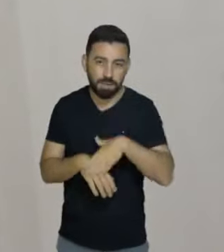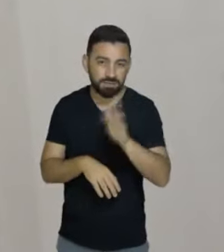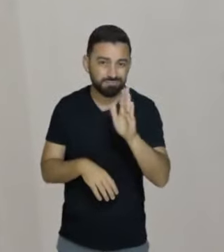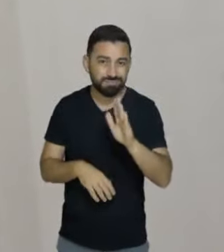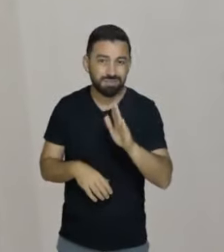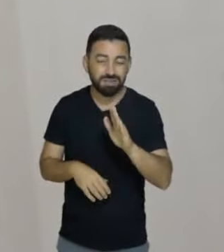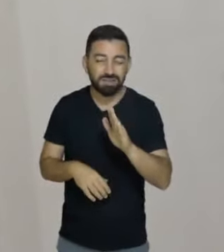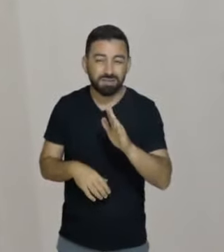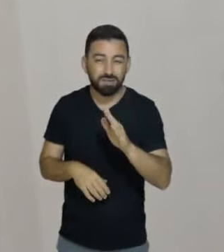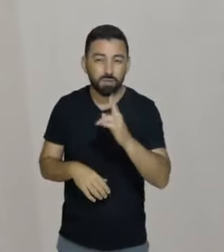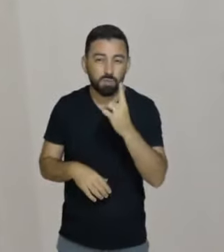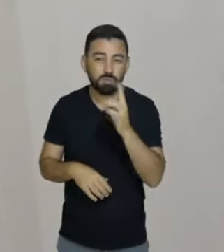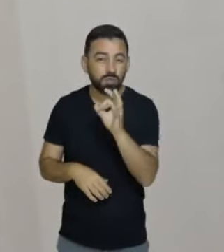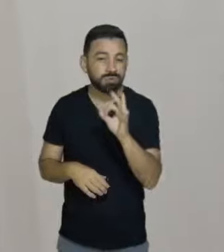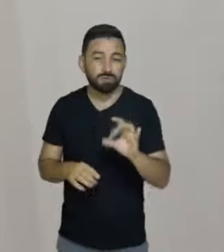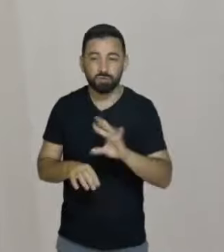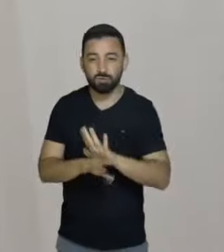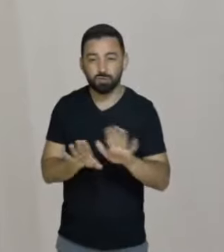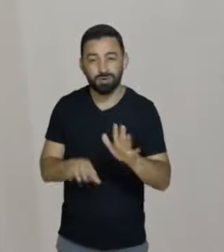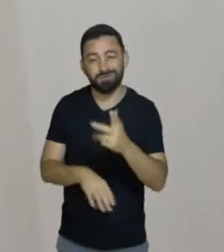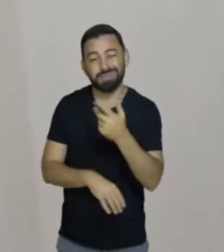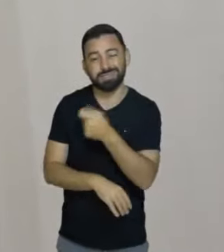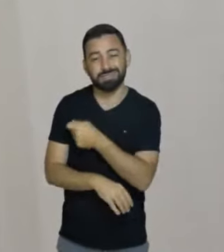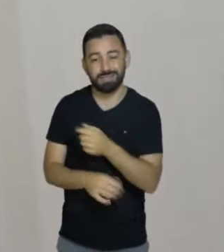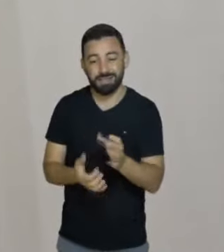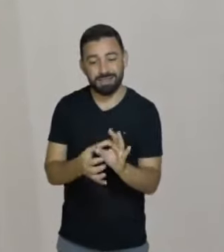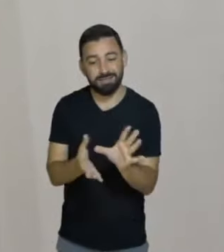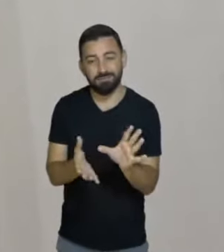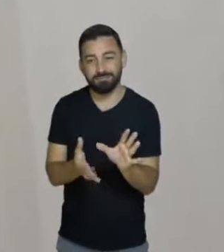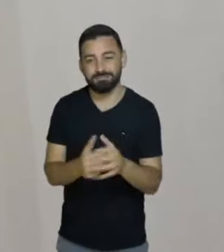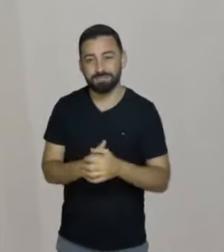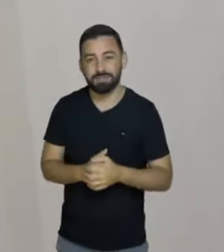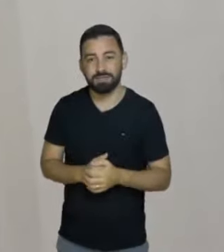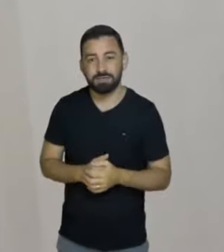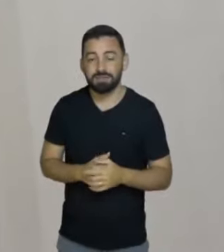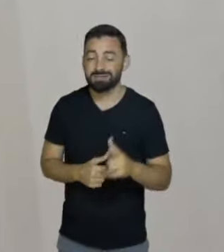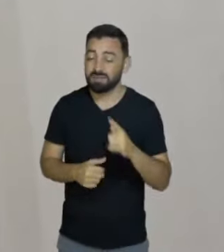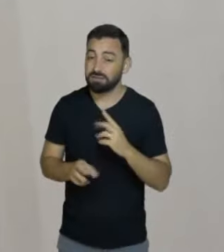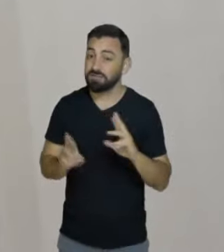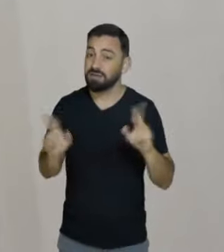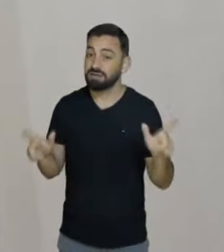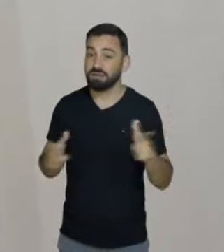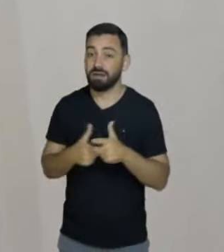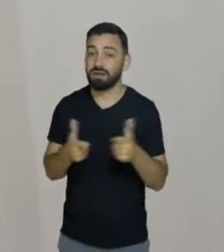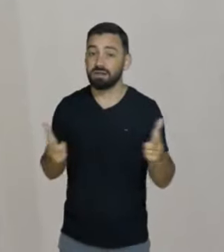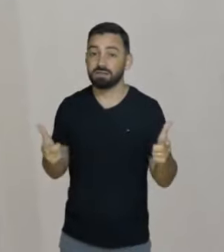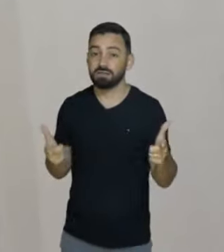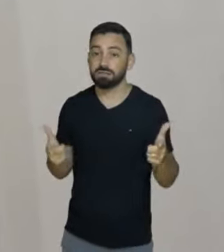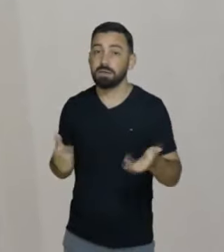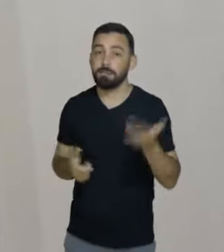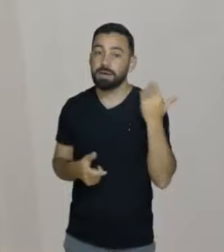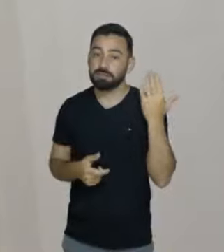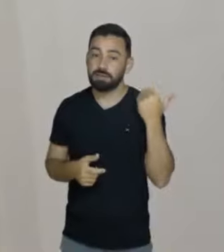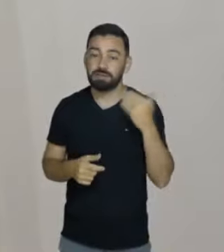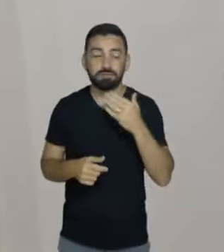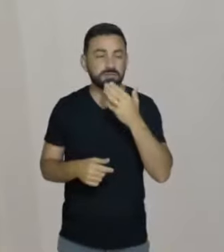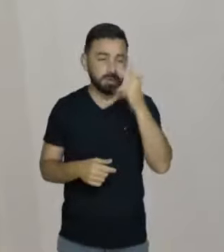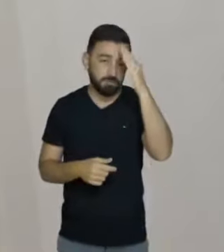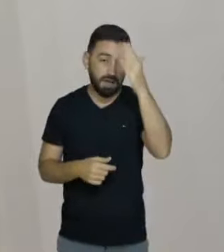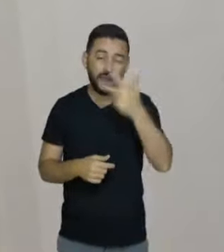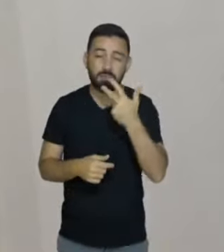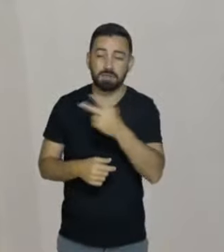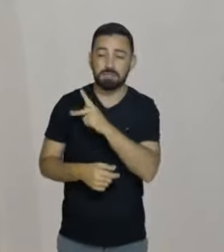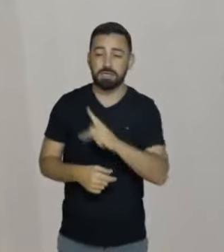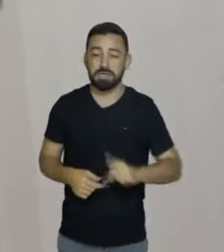de 1% da população com vacina à disposição. Então há uma diferença muito grande. E na época se chamava o presidente de genocida.